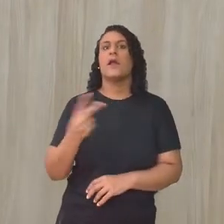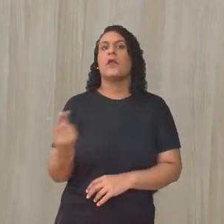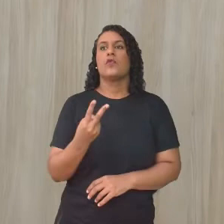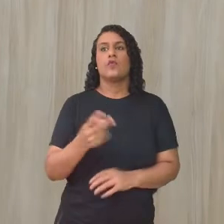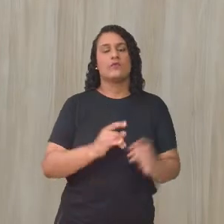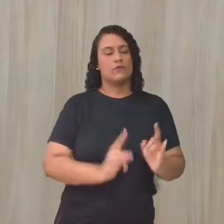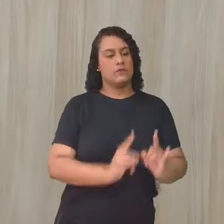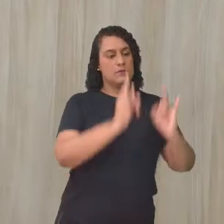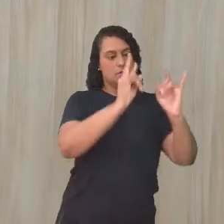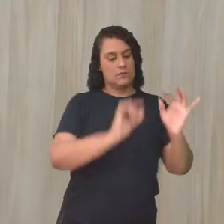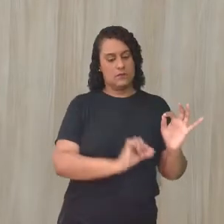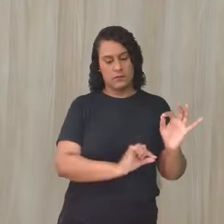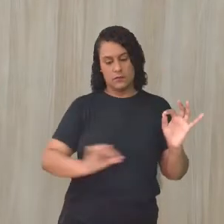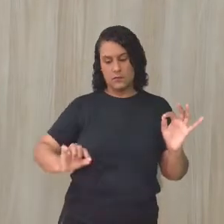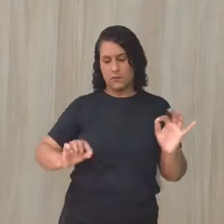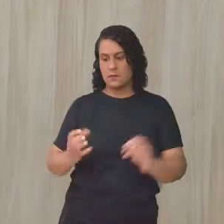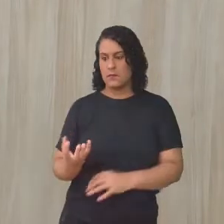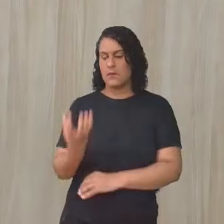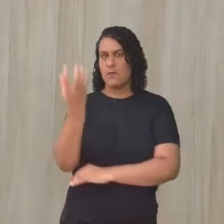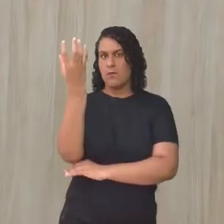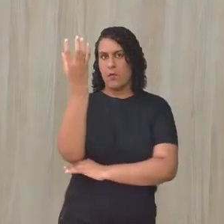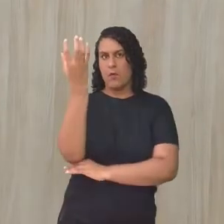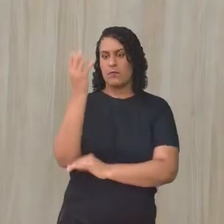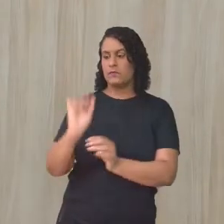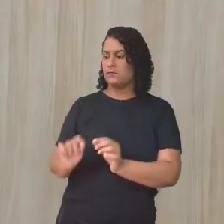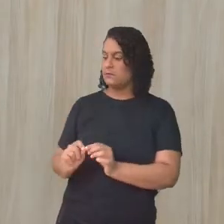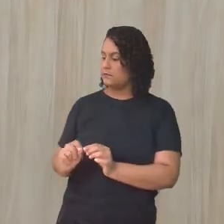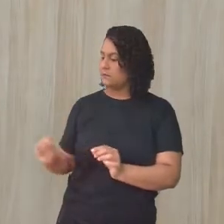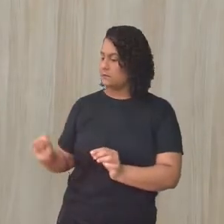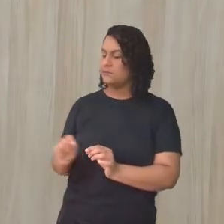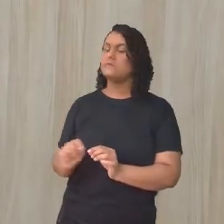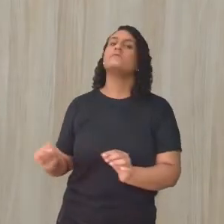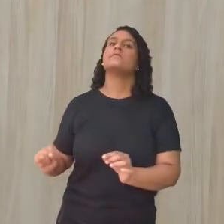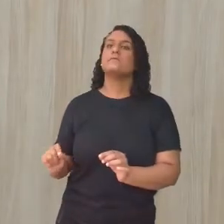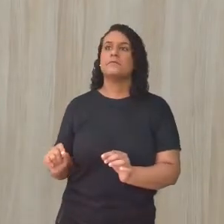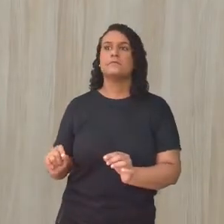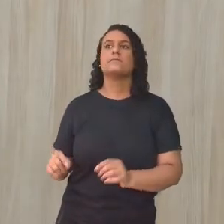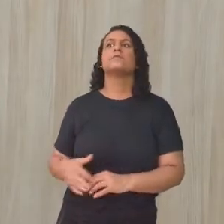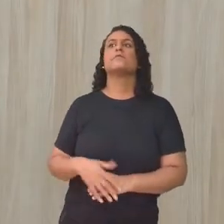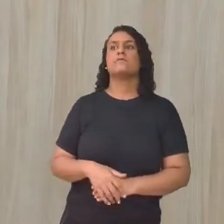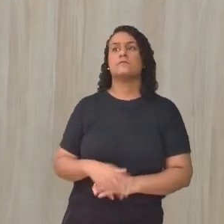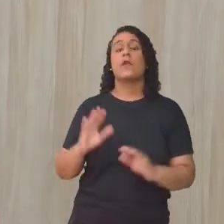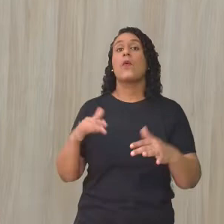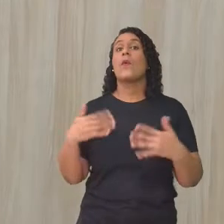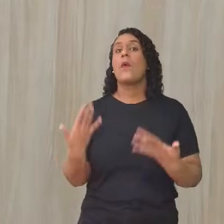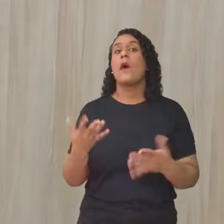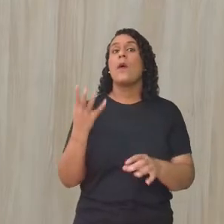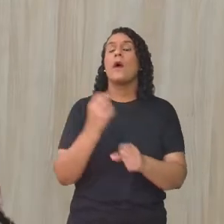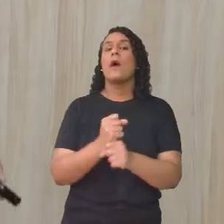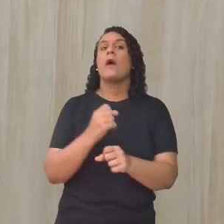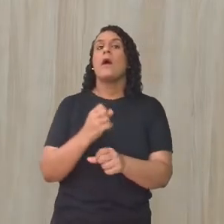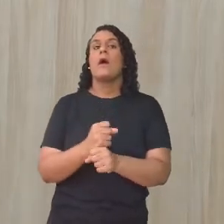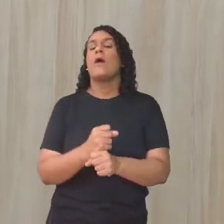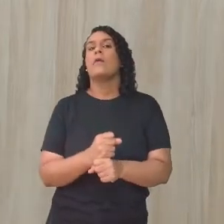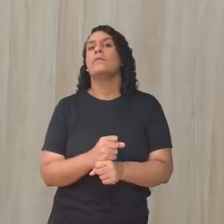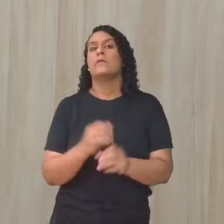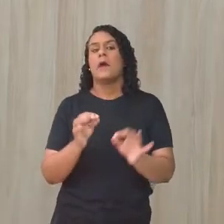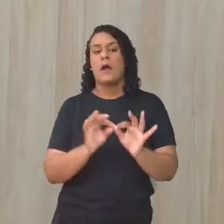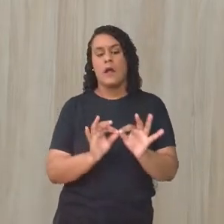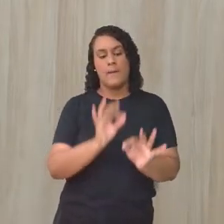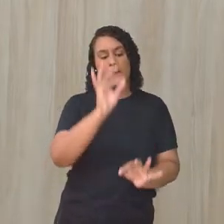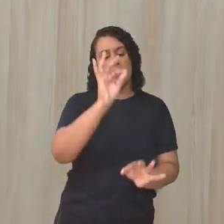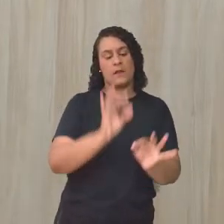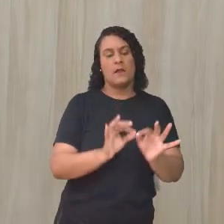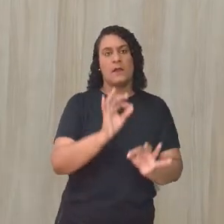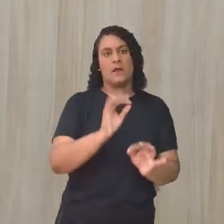aí de 90 graus. Então, você consegue desenvolver qual é a medida da altura do prédio. Qual é? Qual seria?